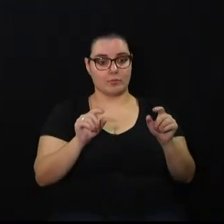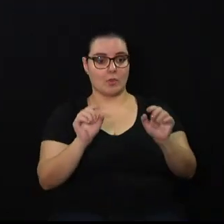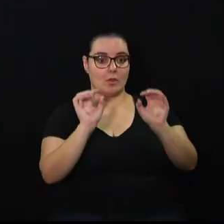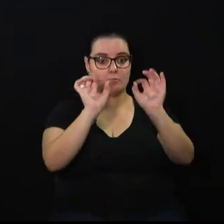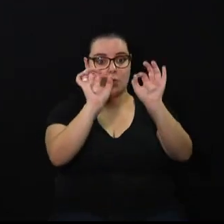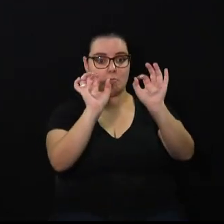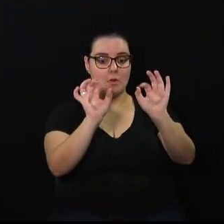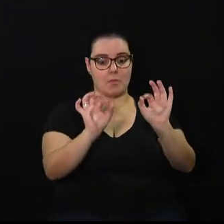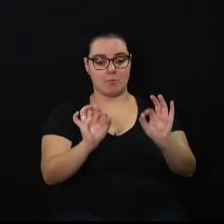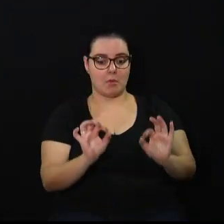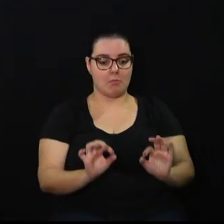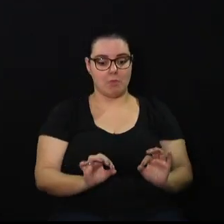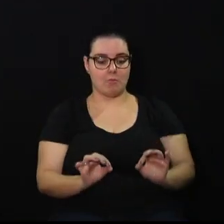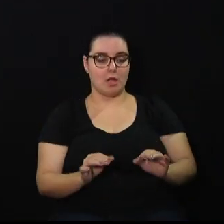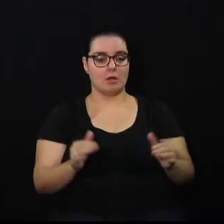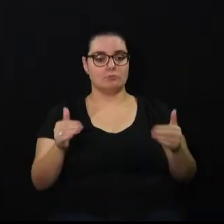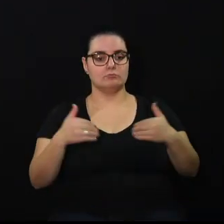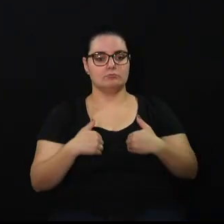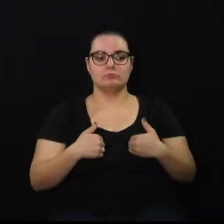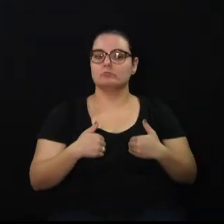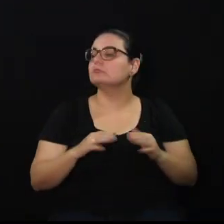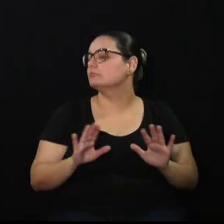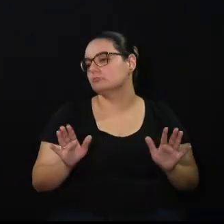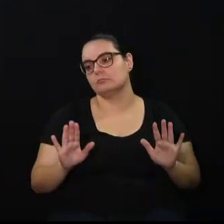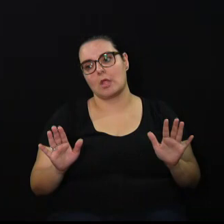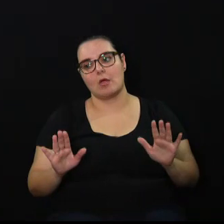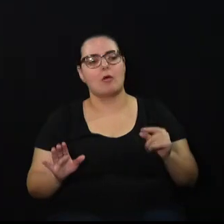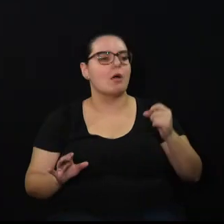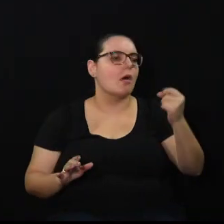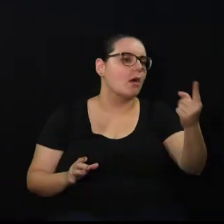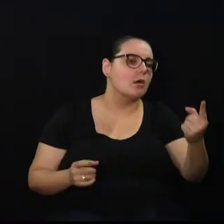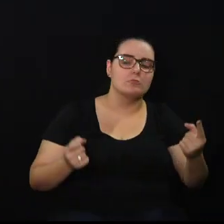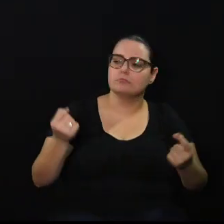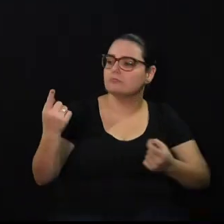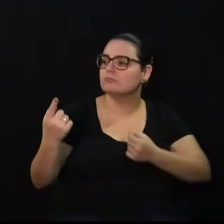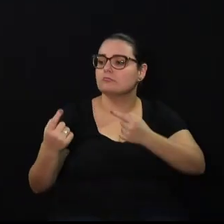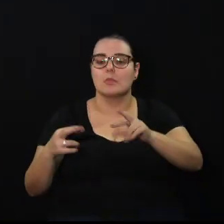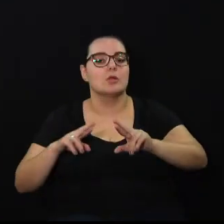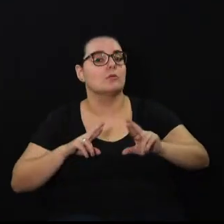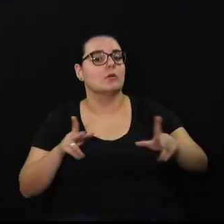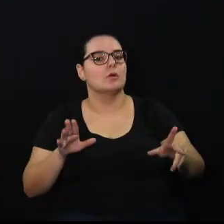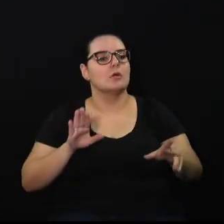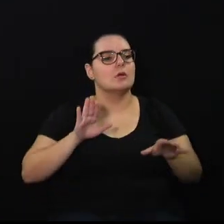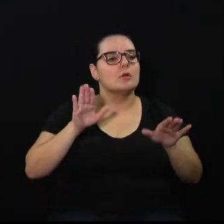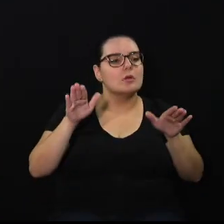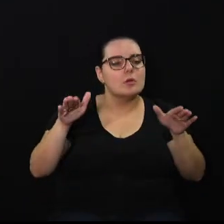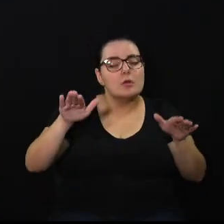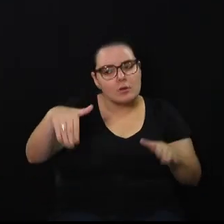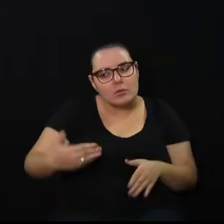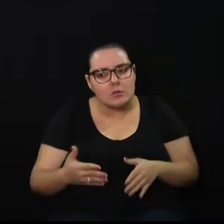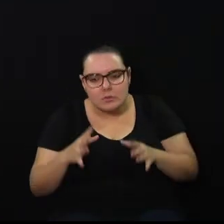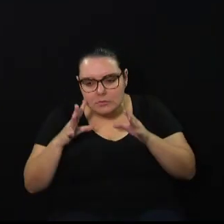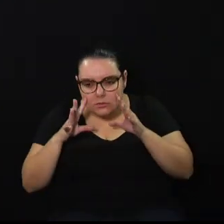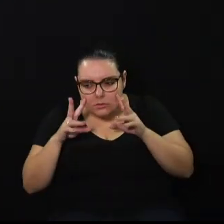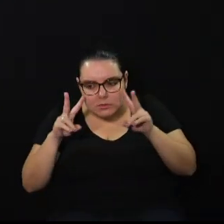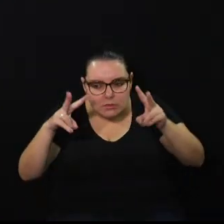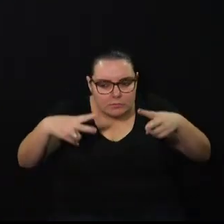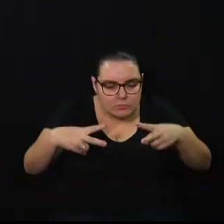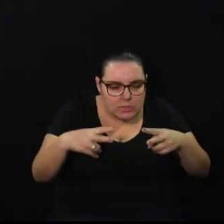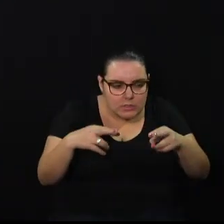quadros clássicos mas assim cada caso é único e quando a gente olha mais de perto quando a gente olha com atenção mais